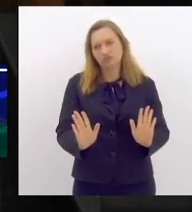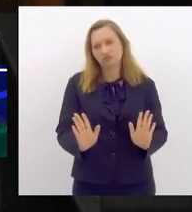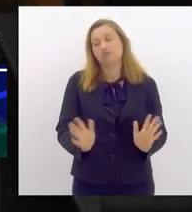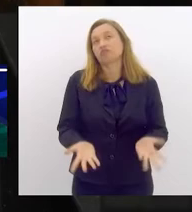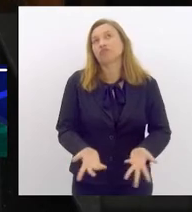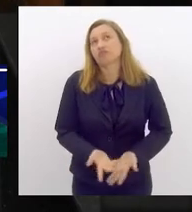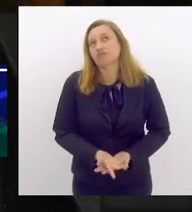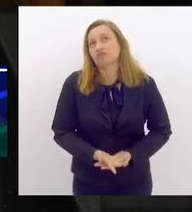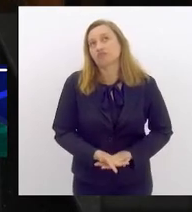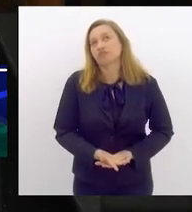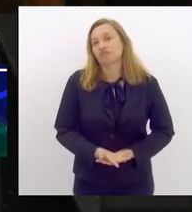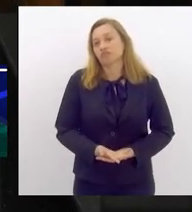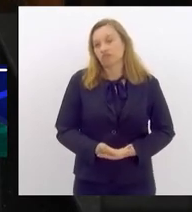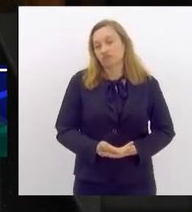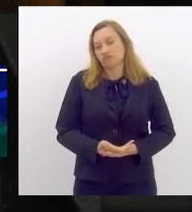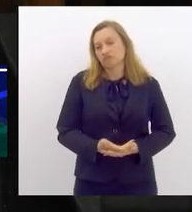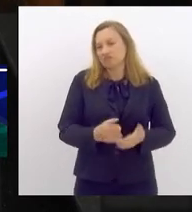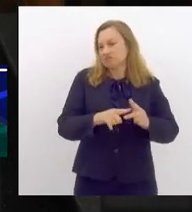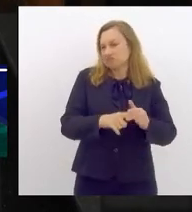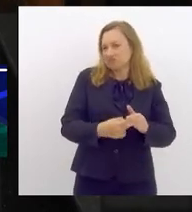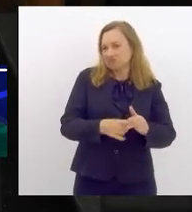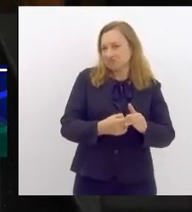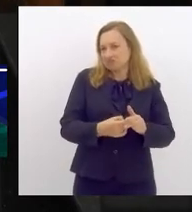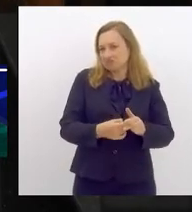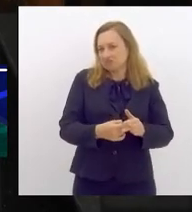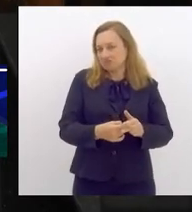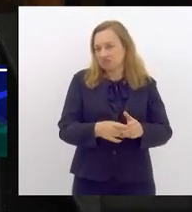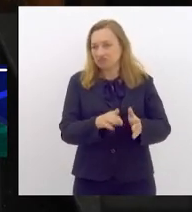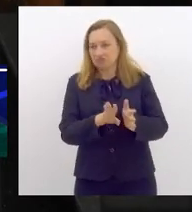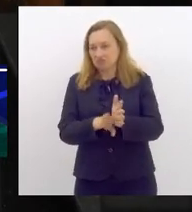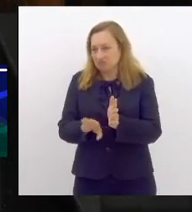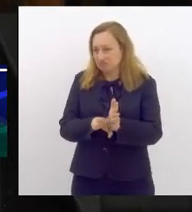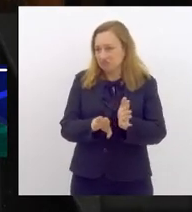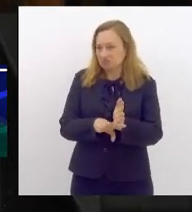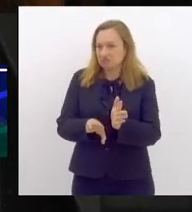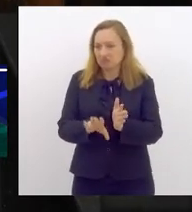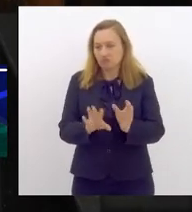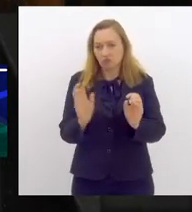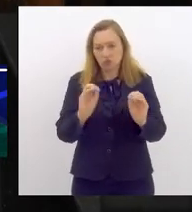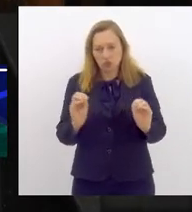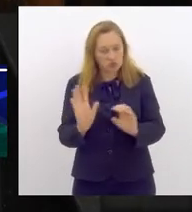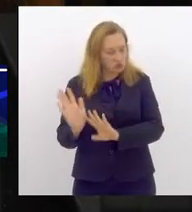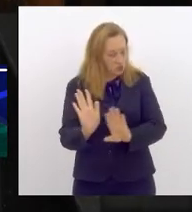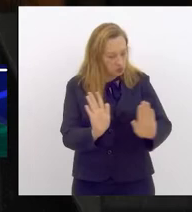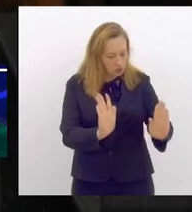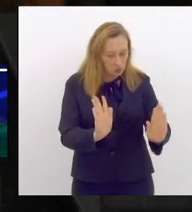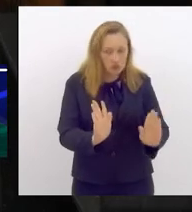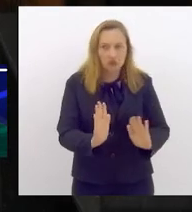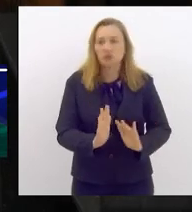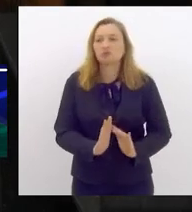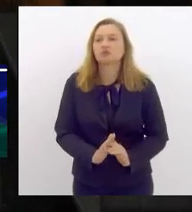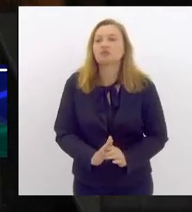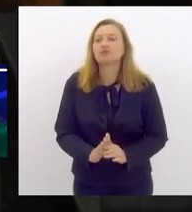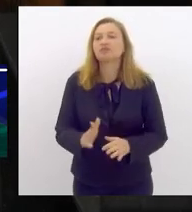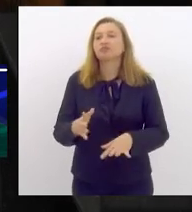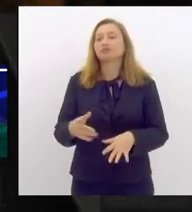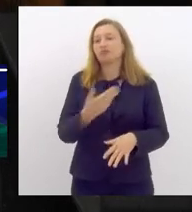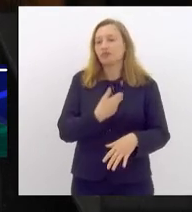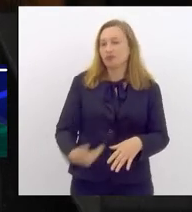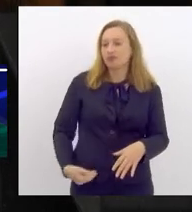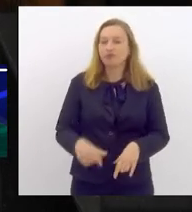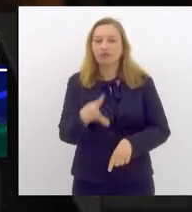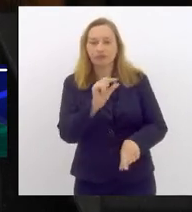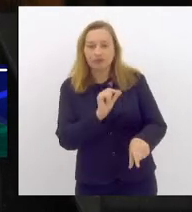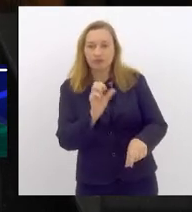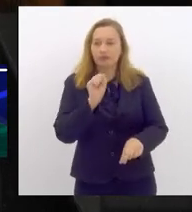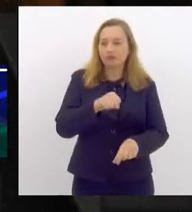sem caráter de mexer em despesas meramente autorizativo que ao talante do governador de decide se